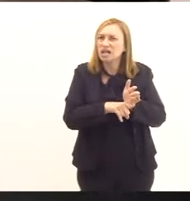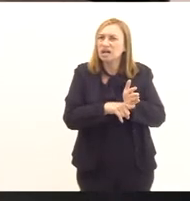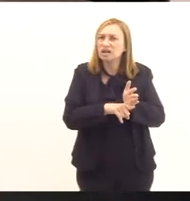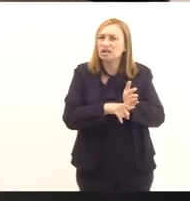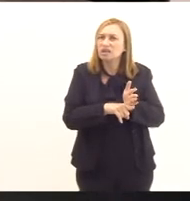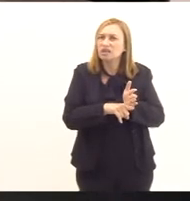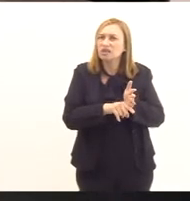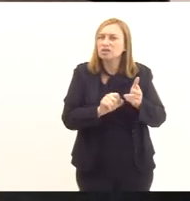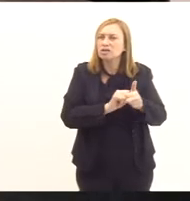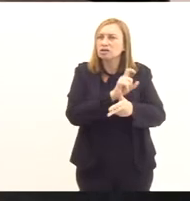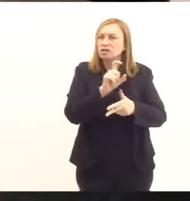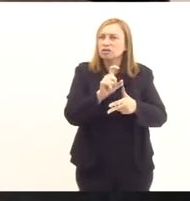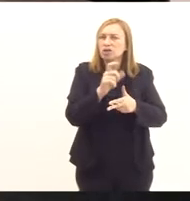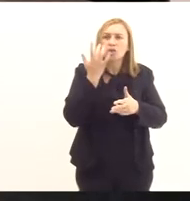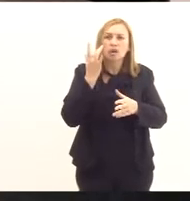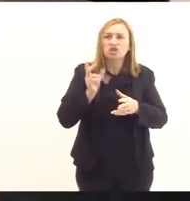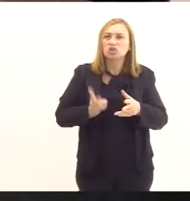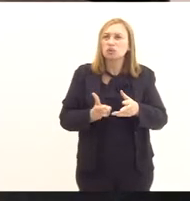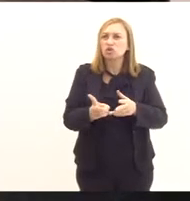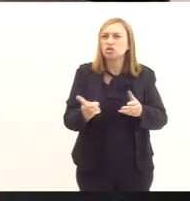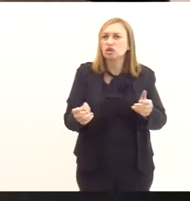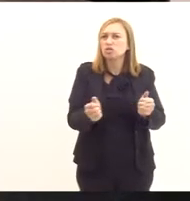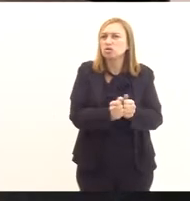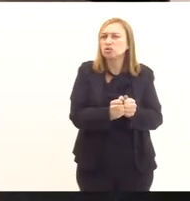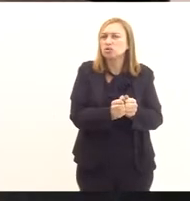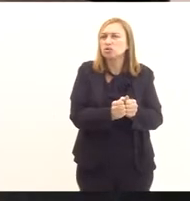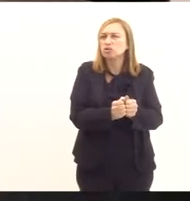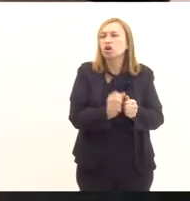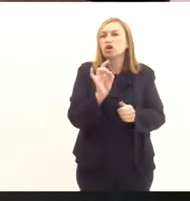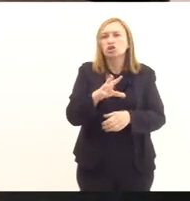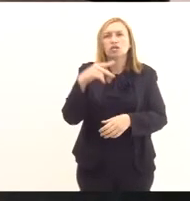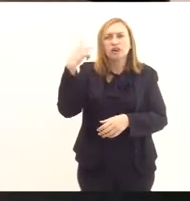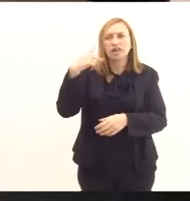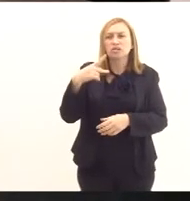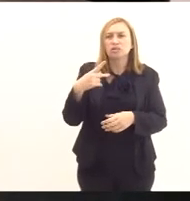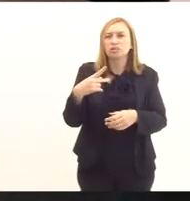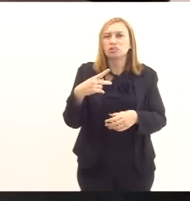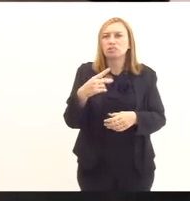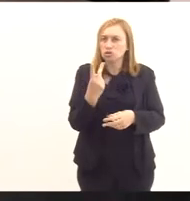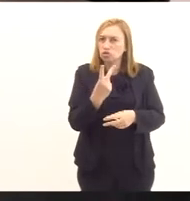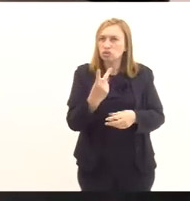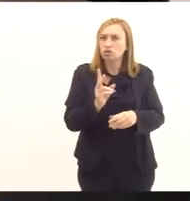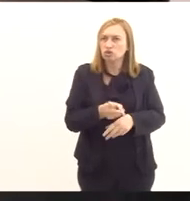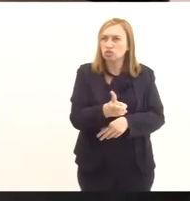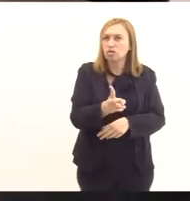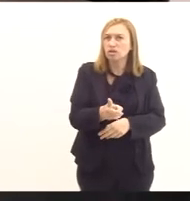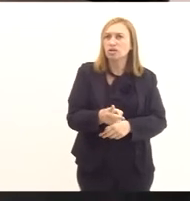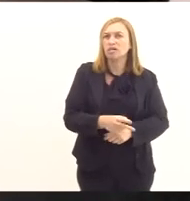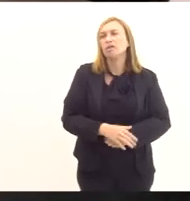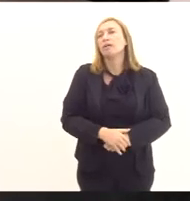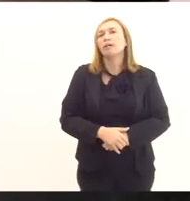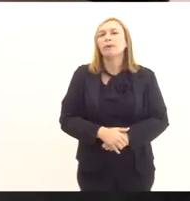e eu acho que tem que manter os dois a manter os dois